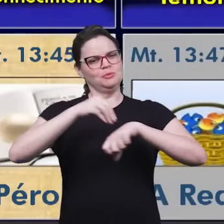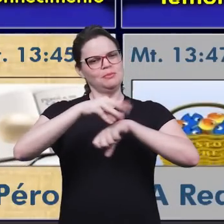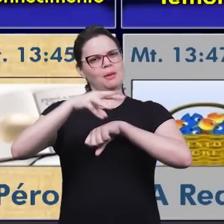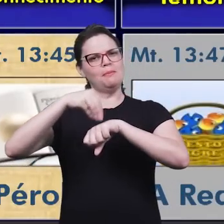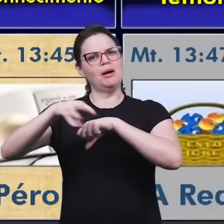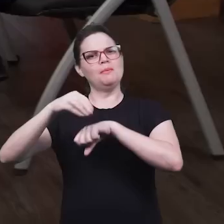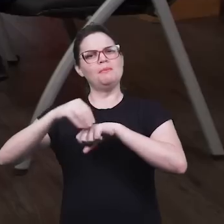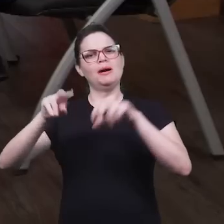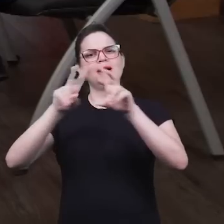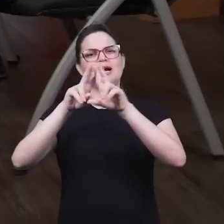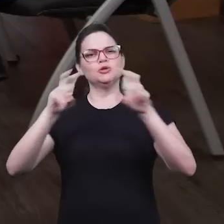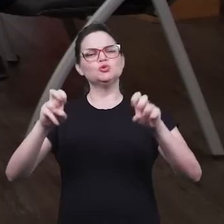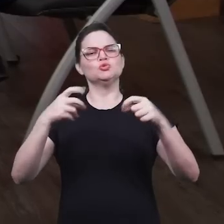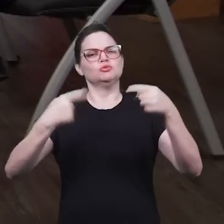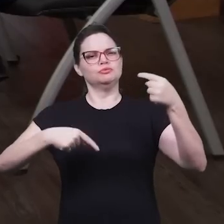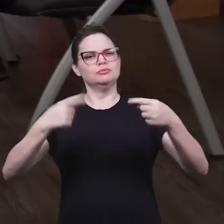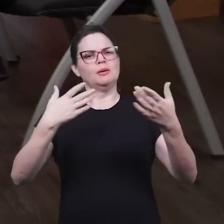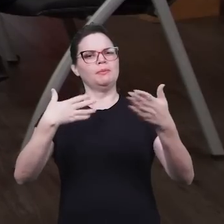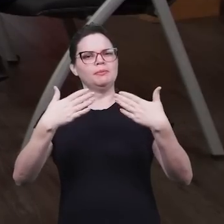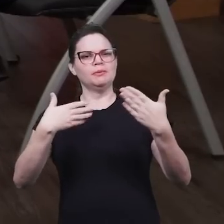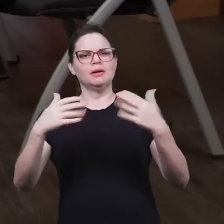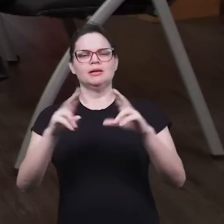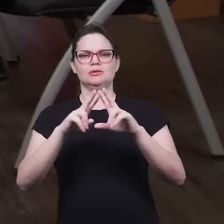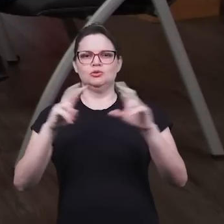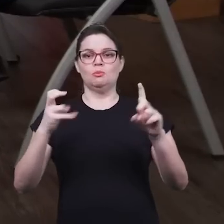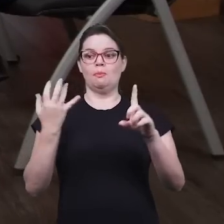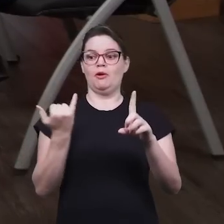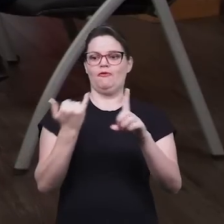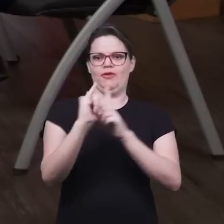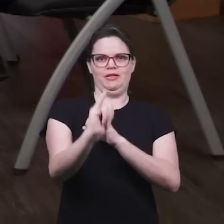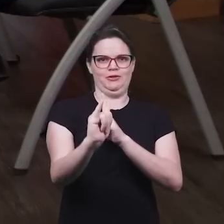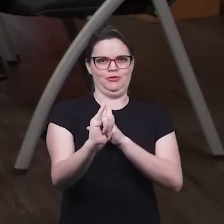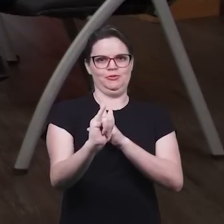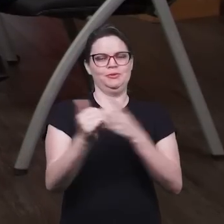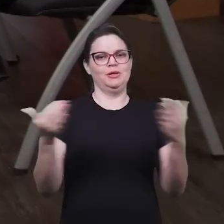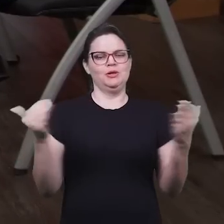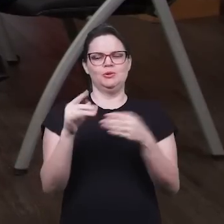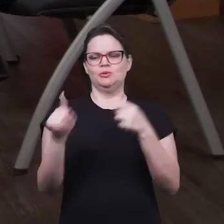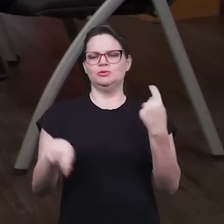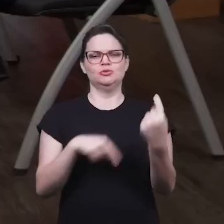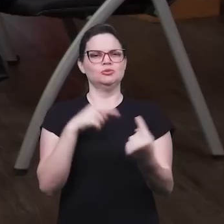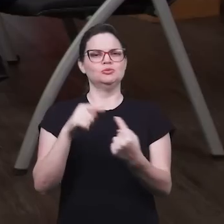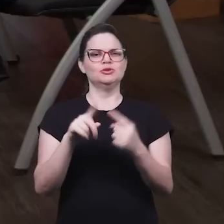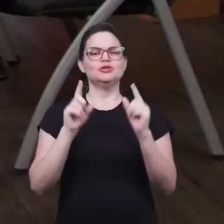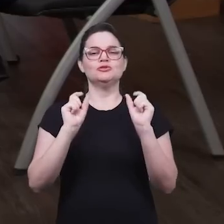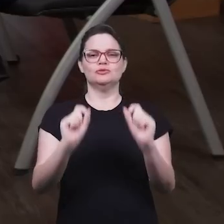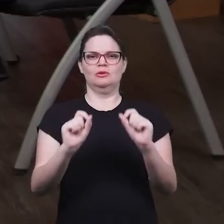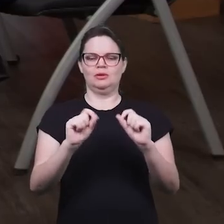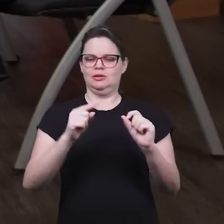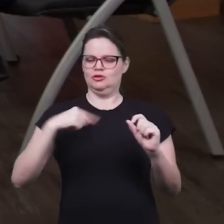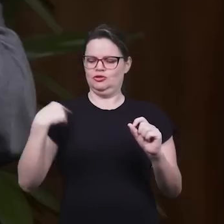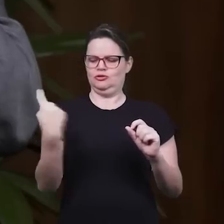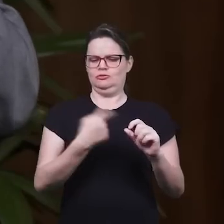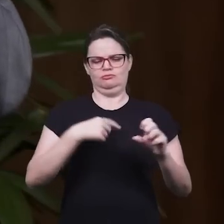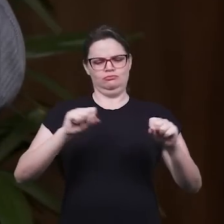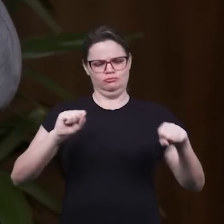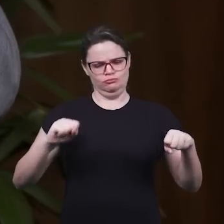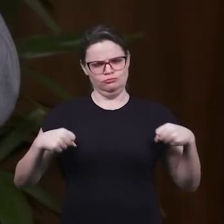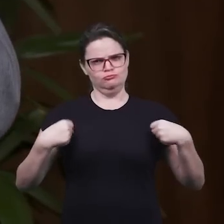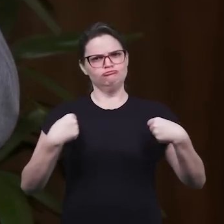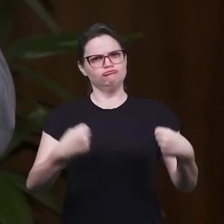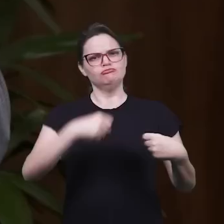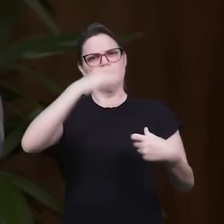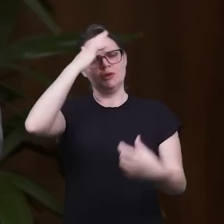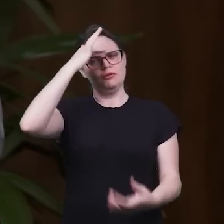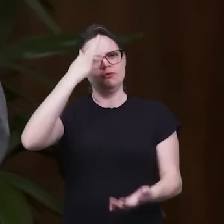e o principal propósito do nosso estudo nesta hora é fortalecer